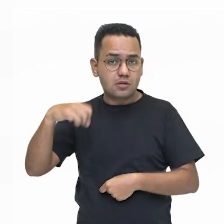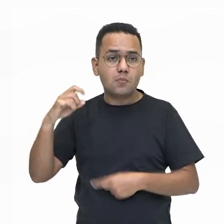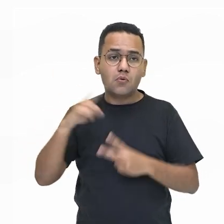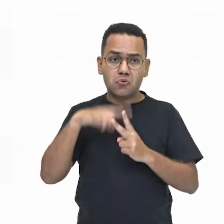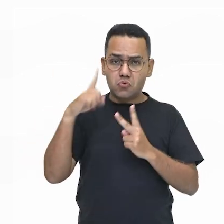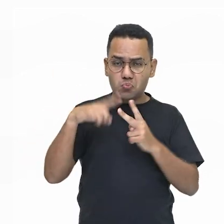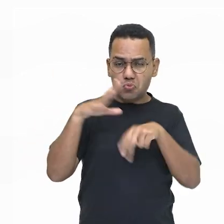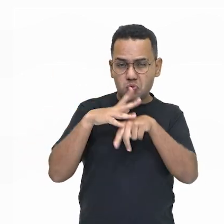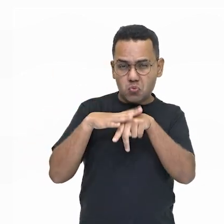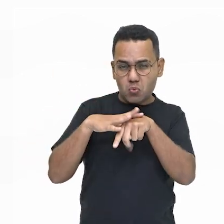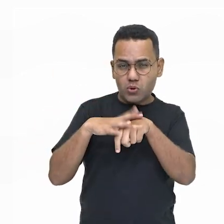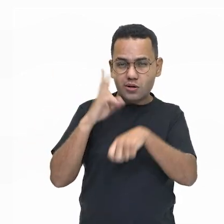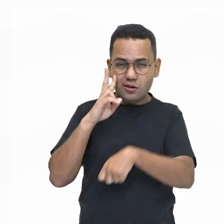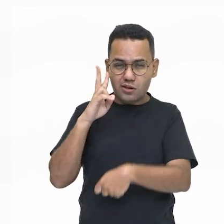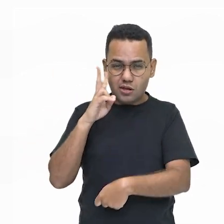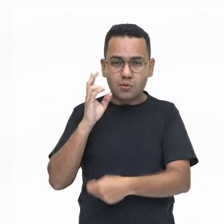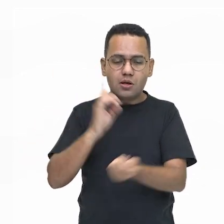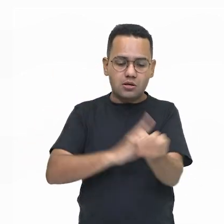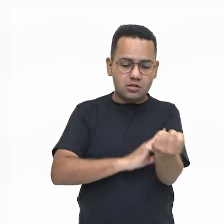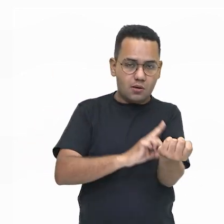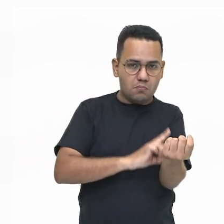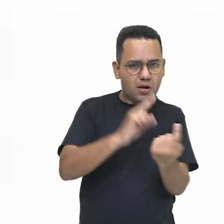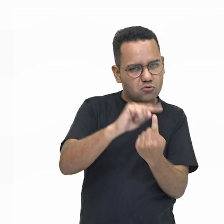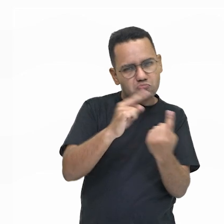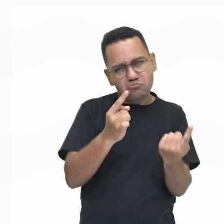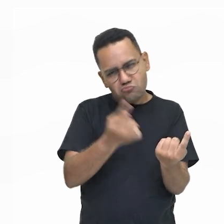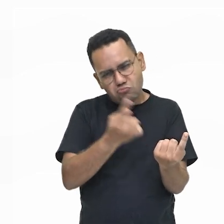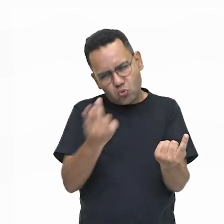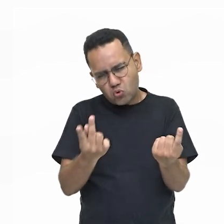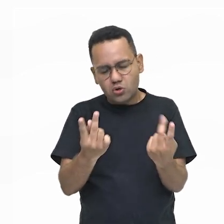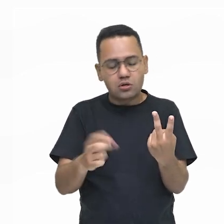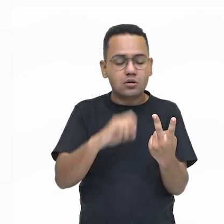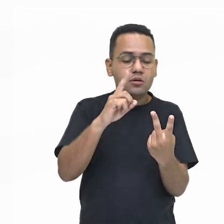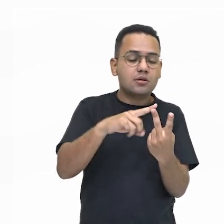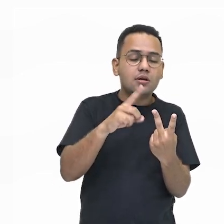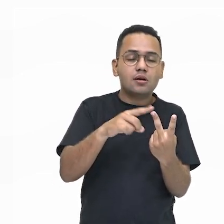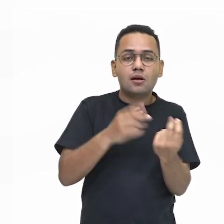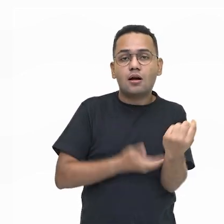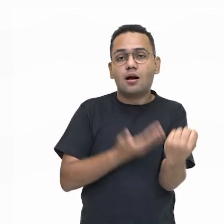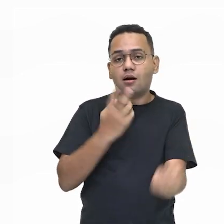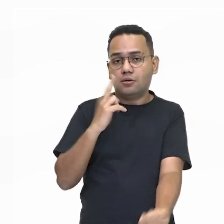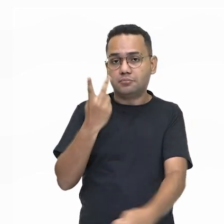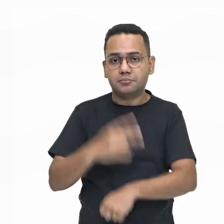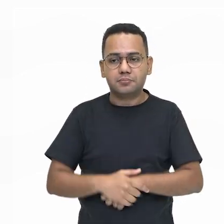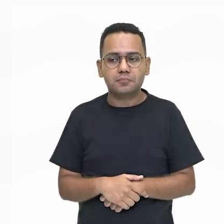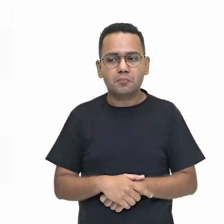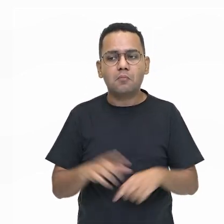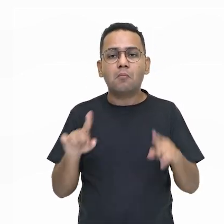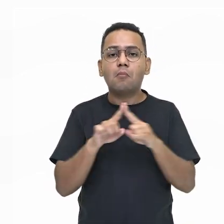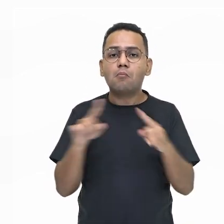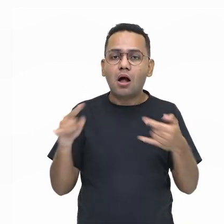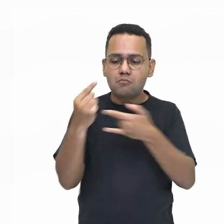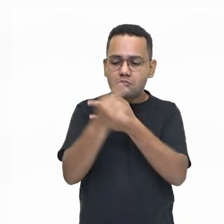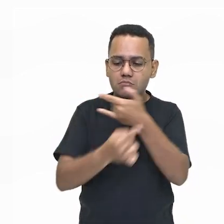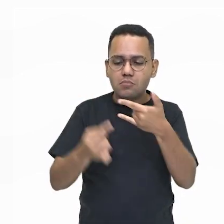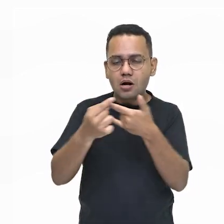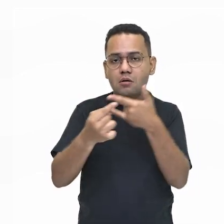e a pressão alta, tá? Porque o sistema urinário também ali é composto